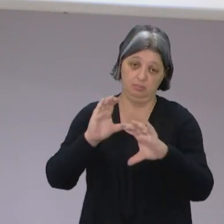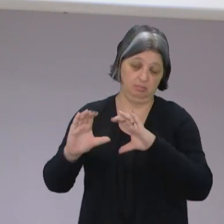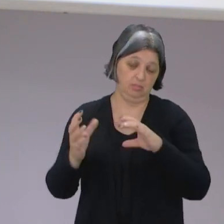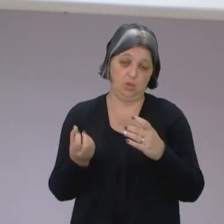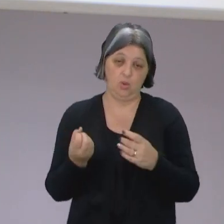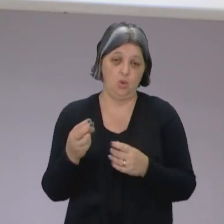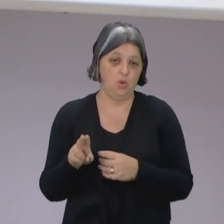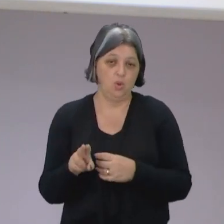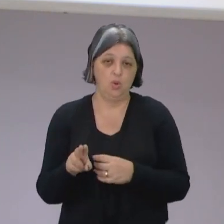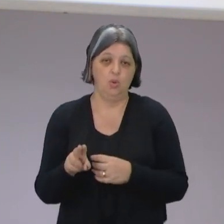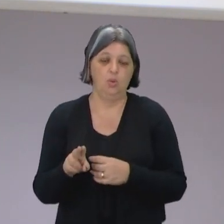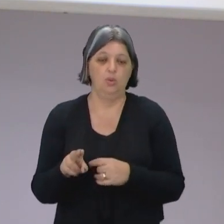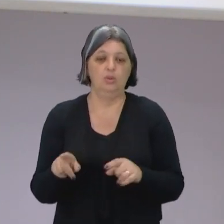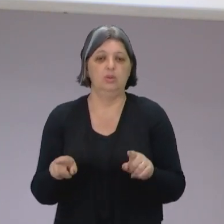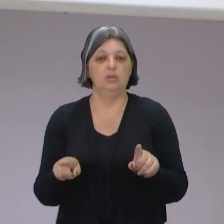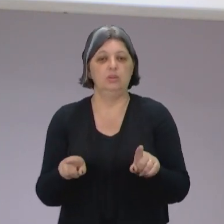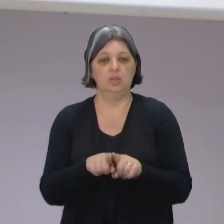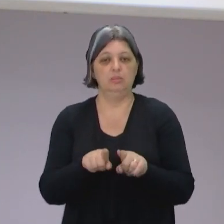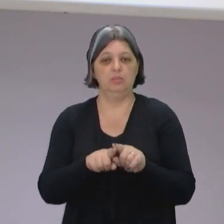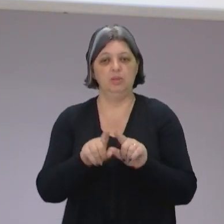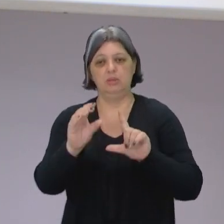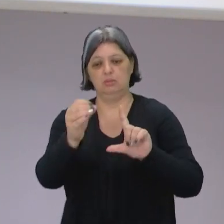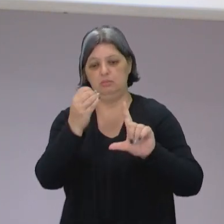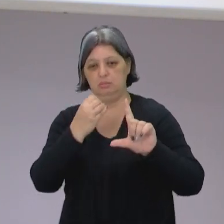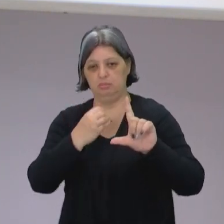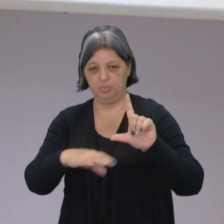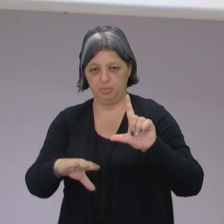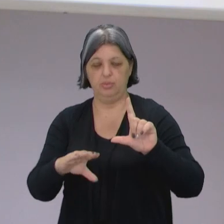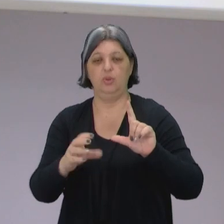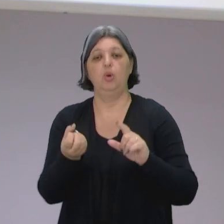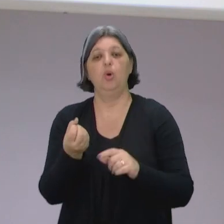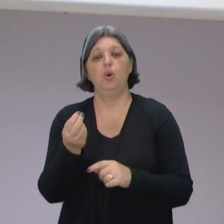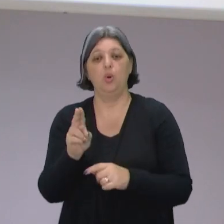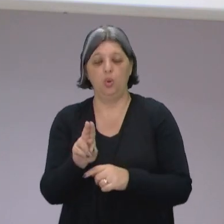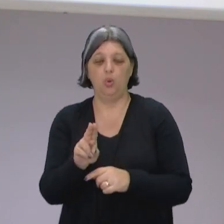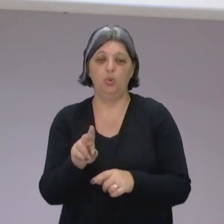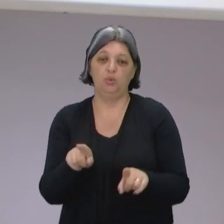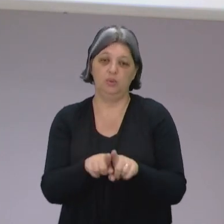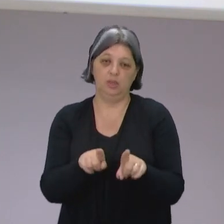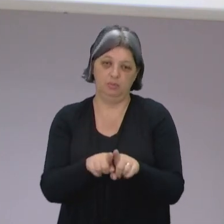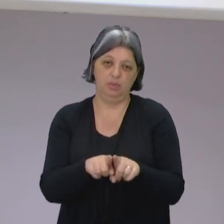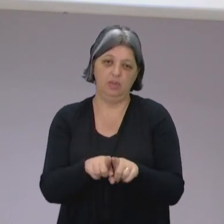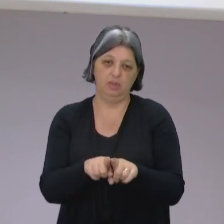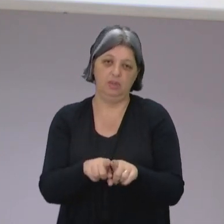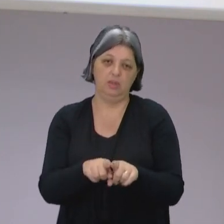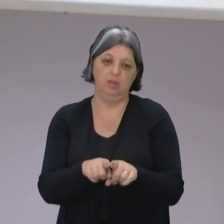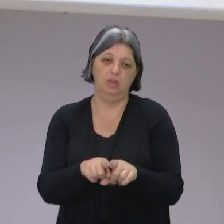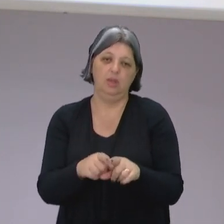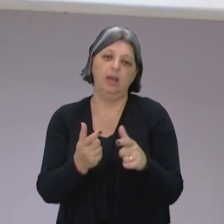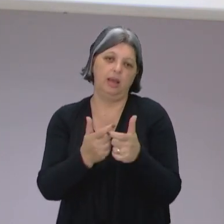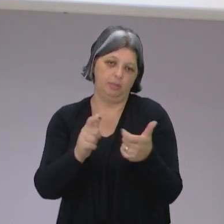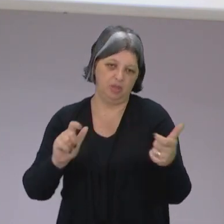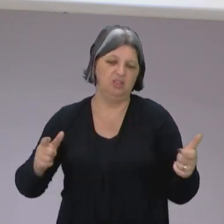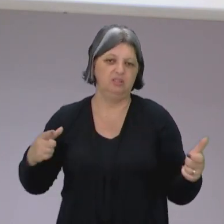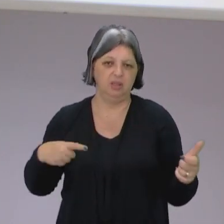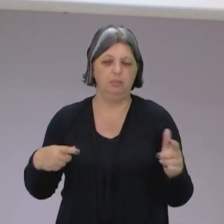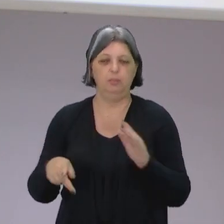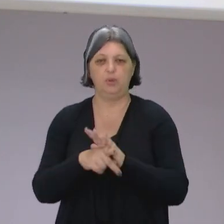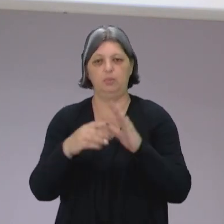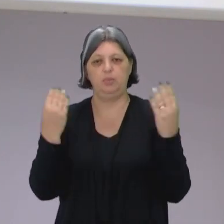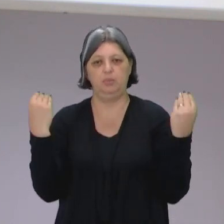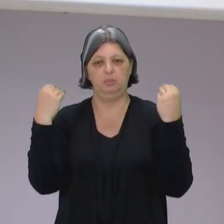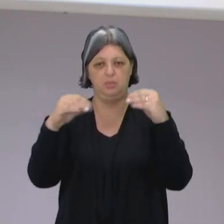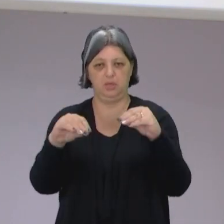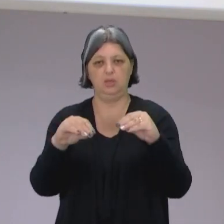fazer ou replicar a informação do veículo ou entrar, até porque a maioria dos veículos já tem páginas nas redes sociais, então entrar na